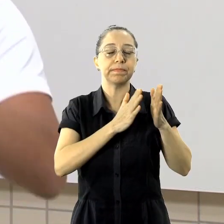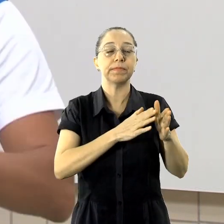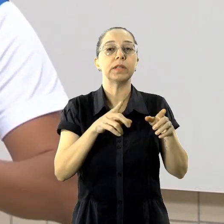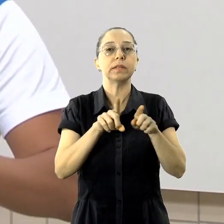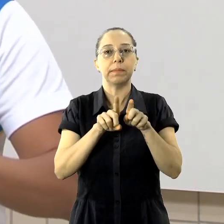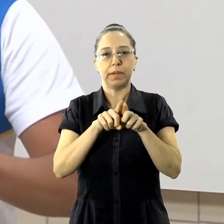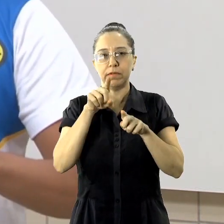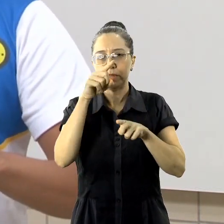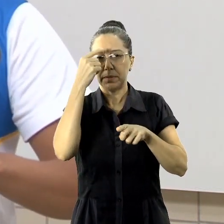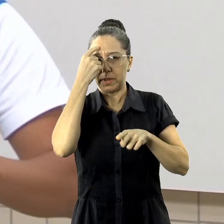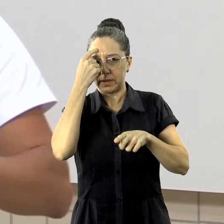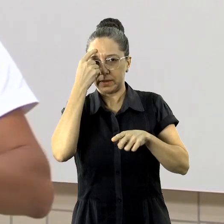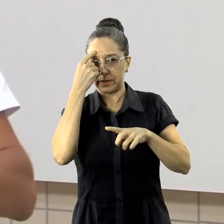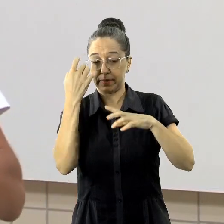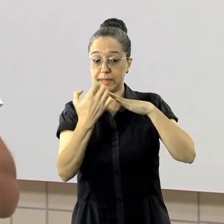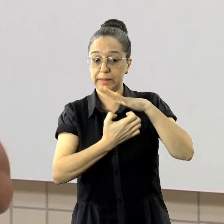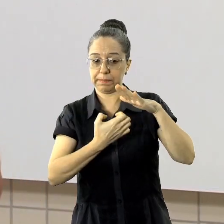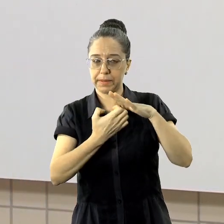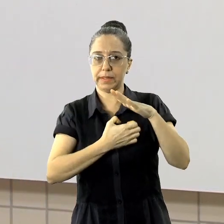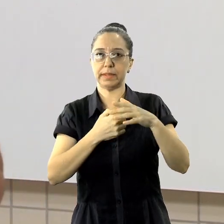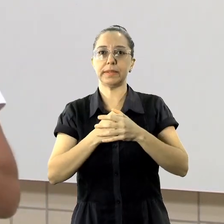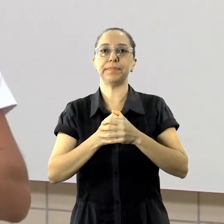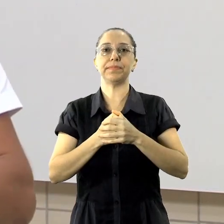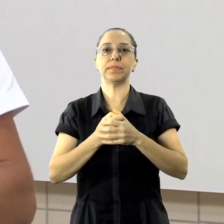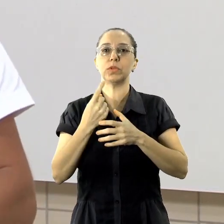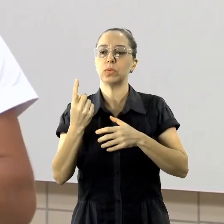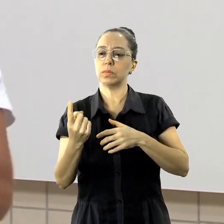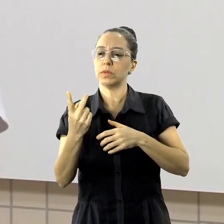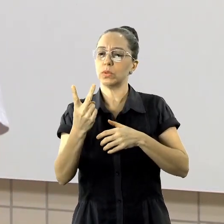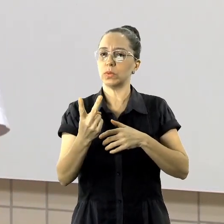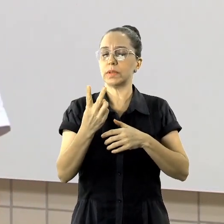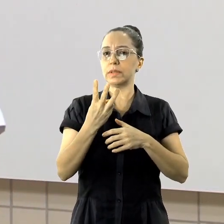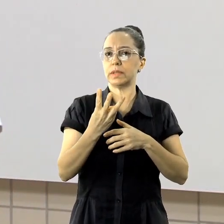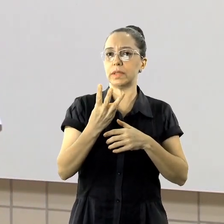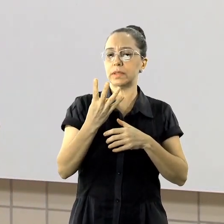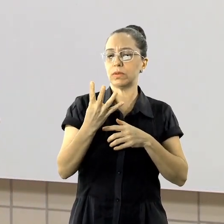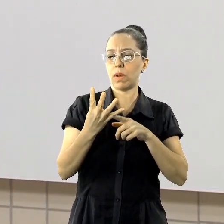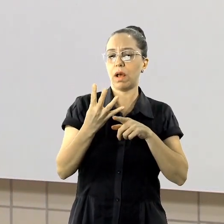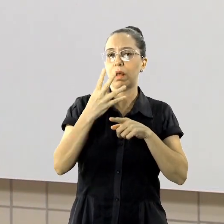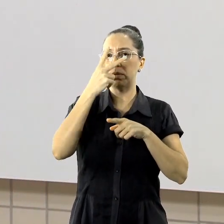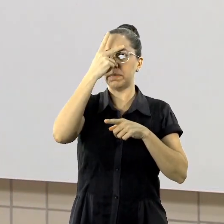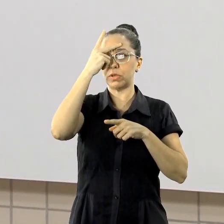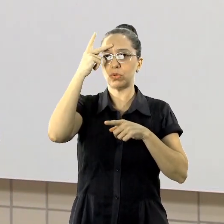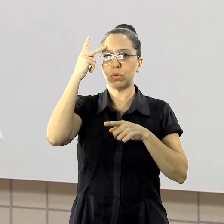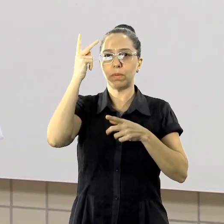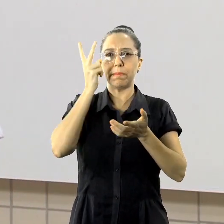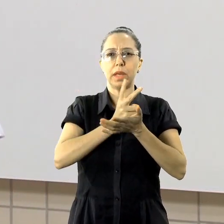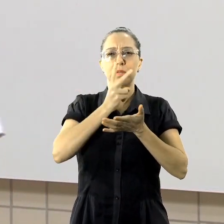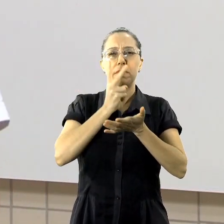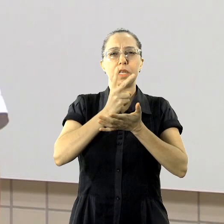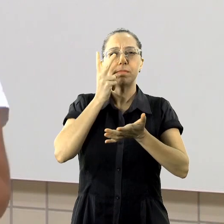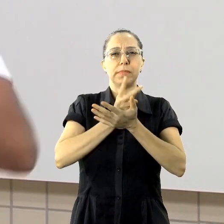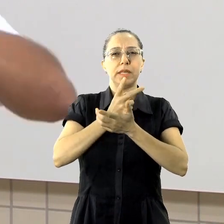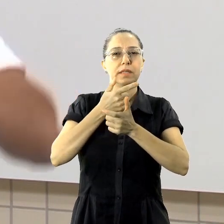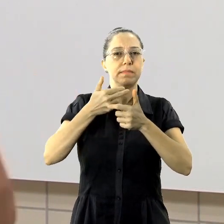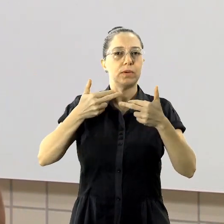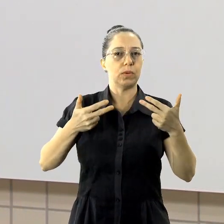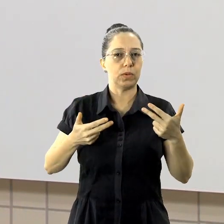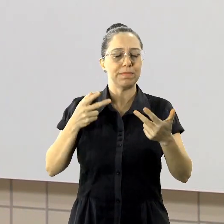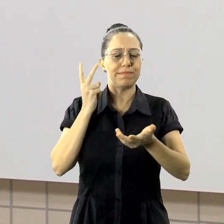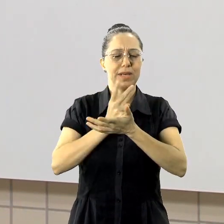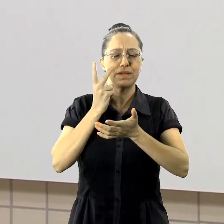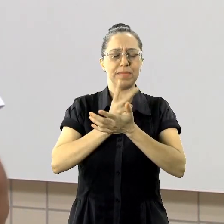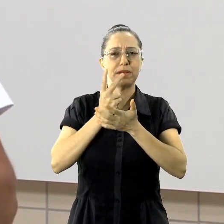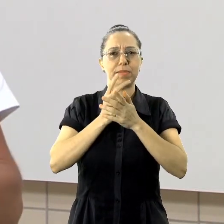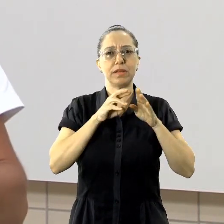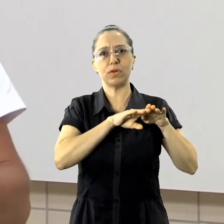uma empresa com 2, 3, 4, várias pessoas. Todas essas pessoas fazem a mesma função. Elas cumprem a mesma